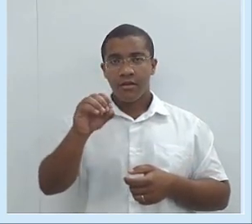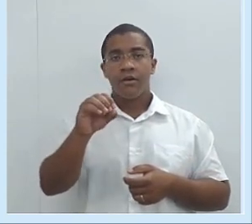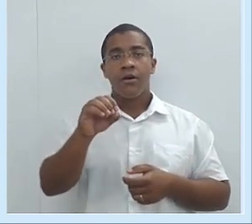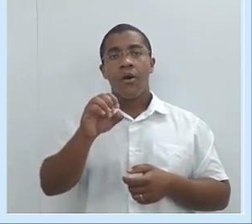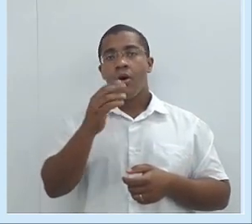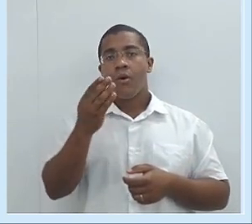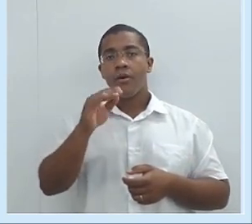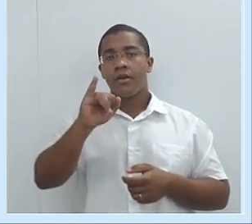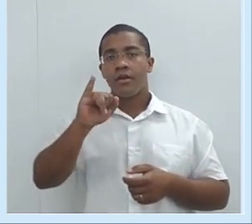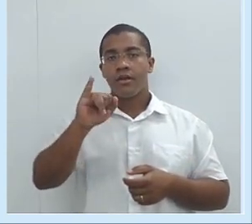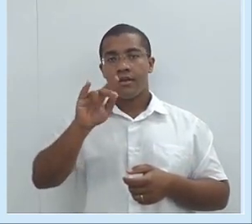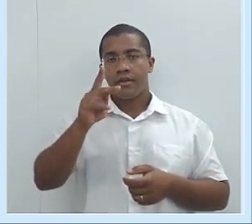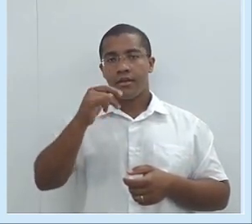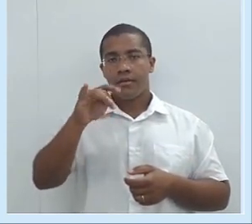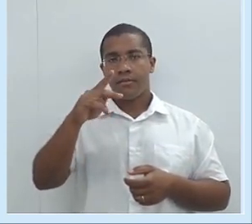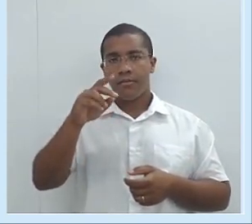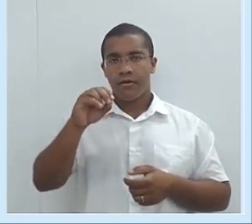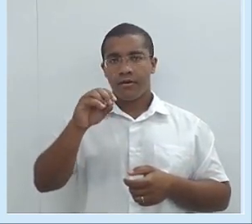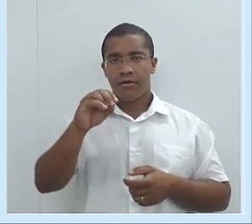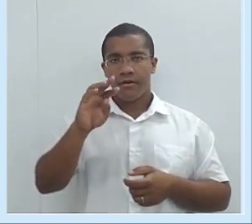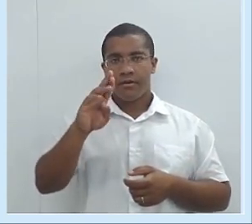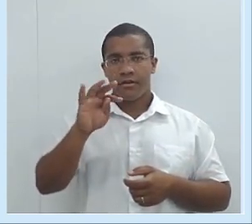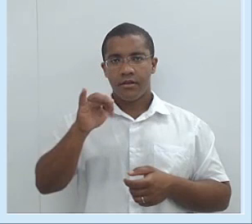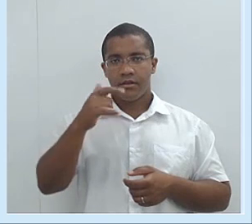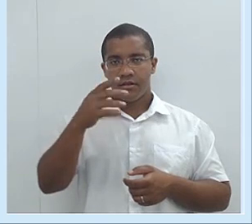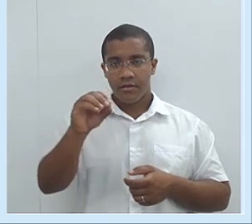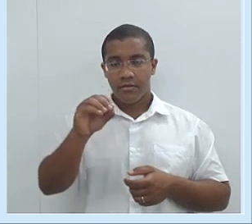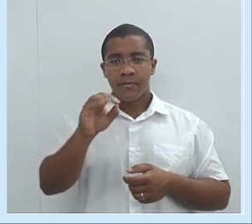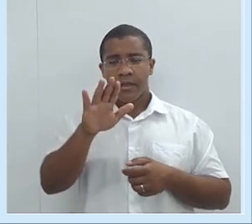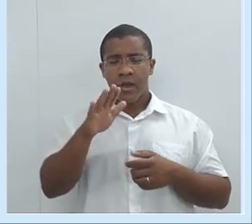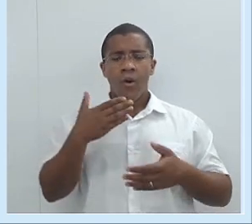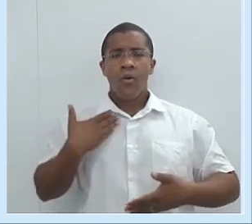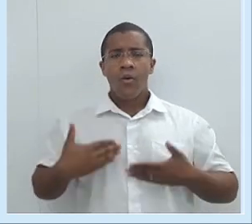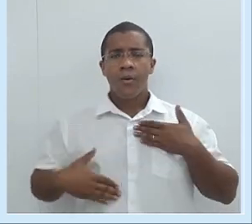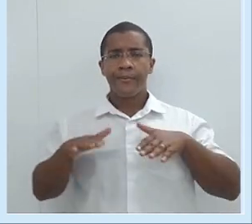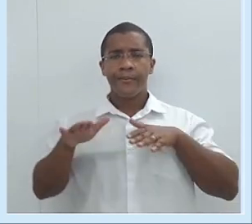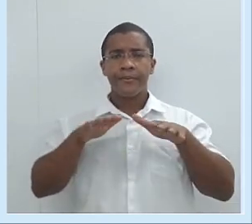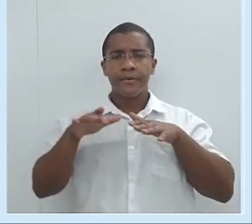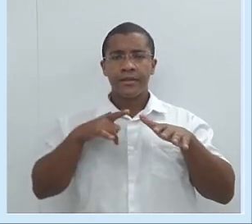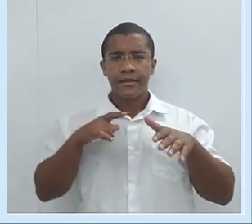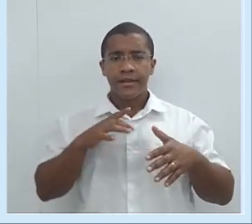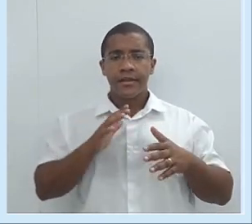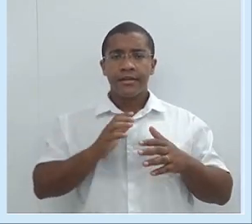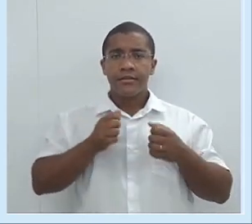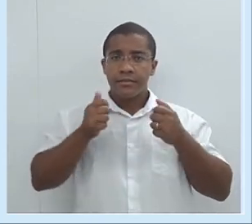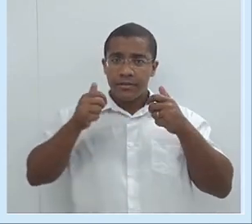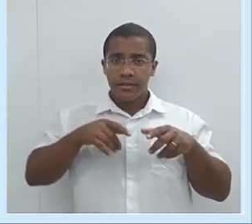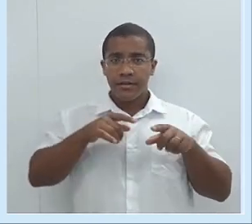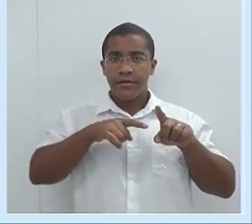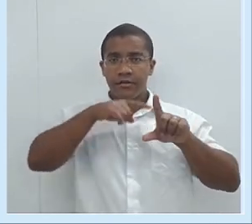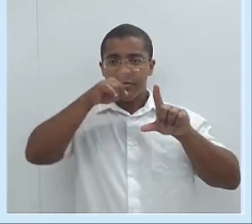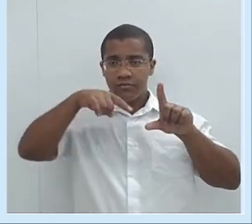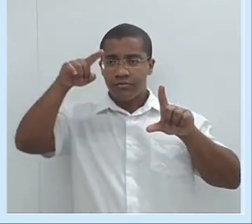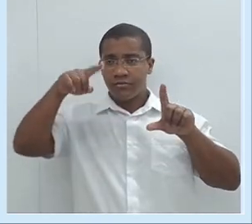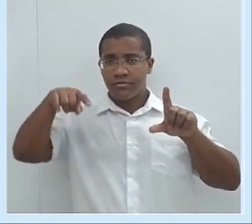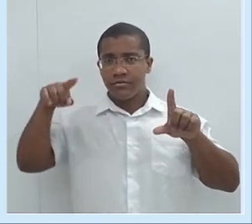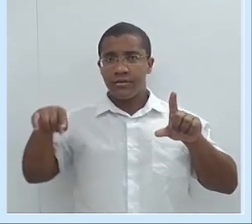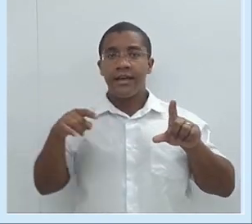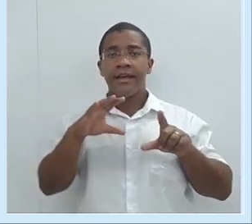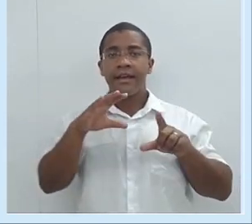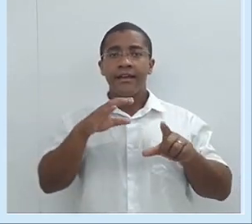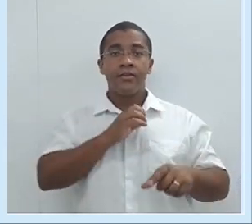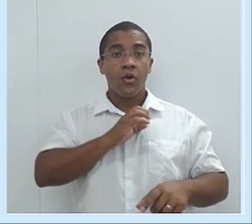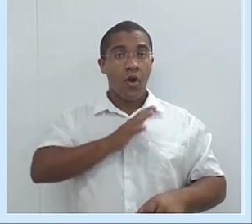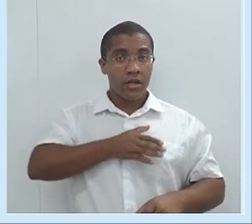hipotensão. O corpo, quando ele está em movimento, durante o exercício, falando aí da frequência cardíaca e a pressão